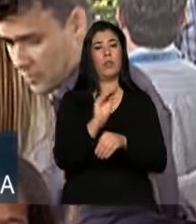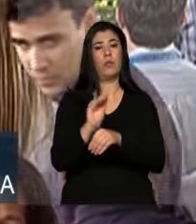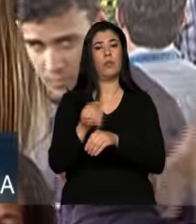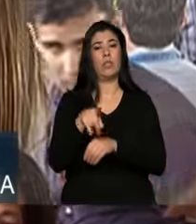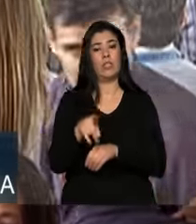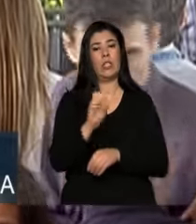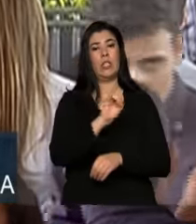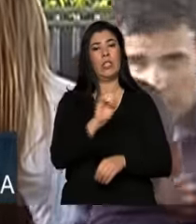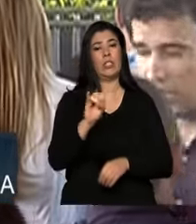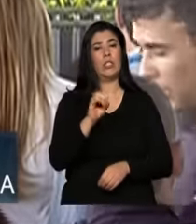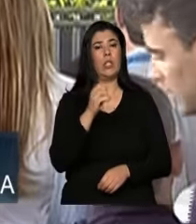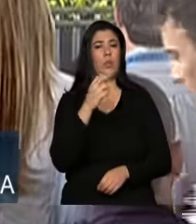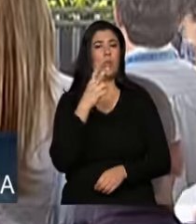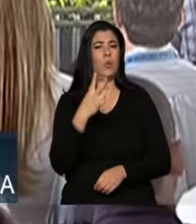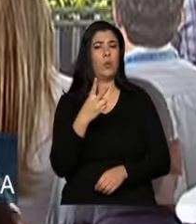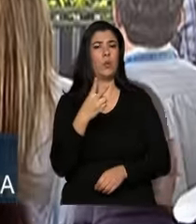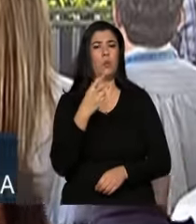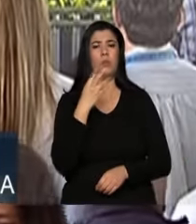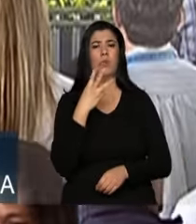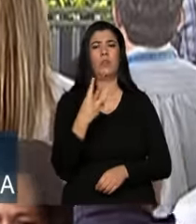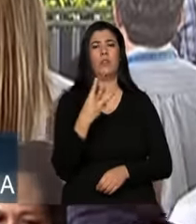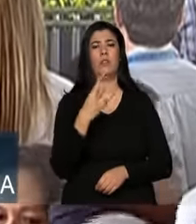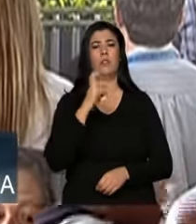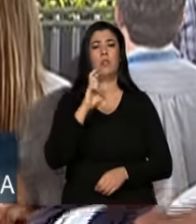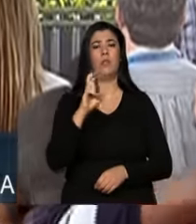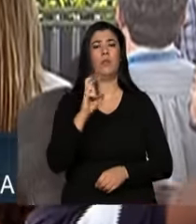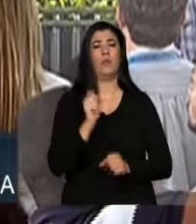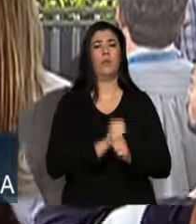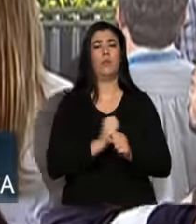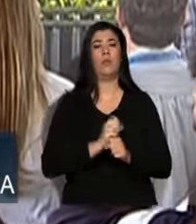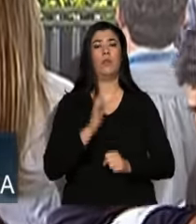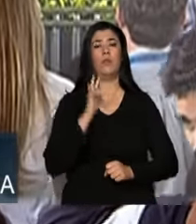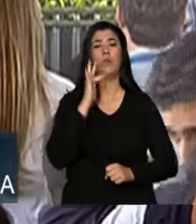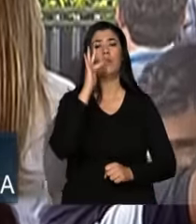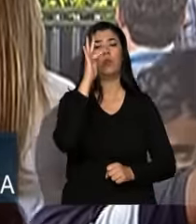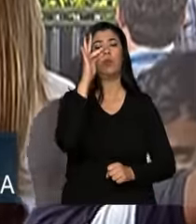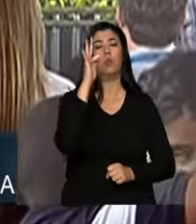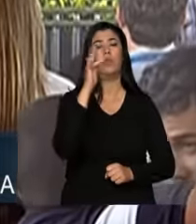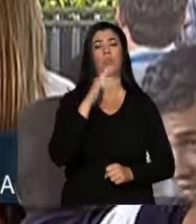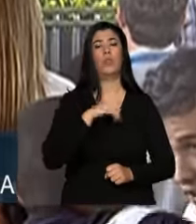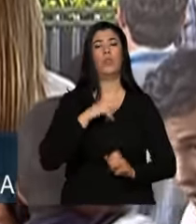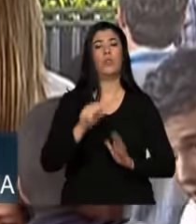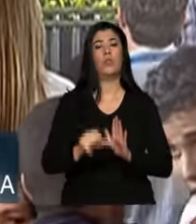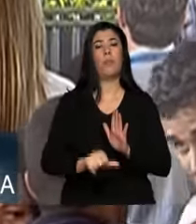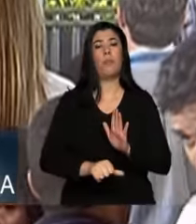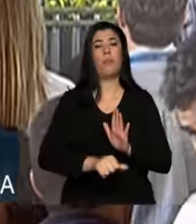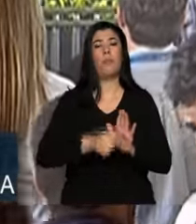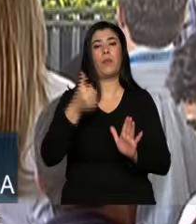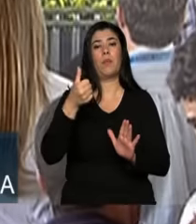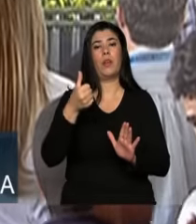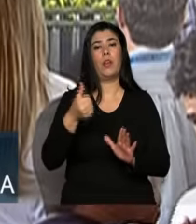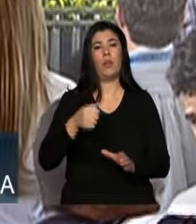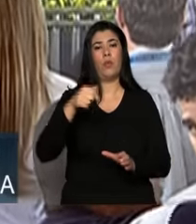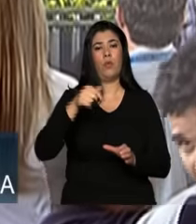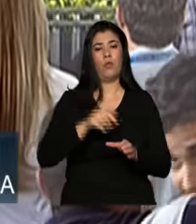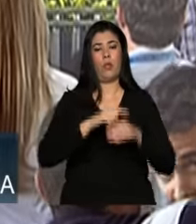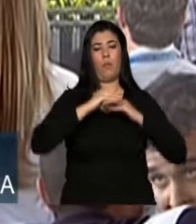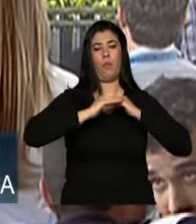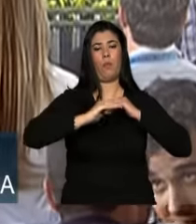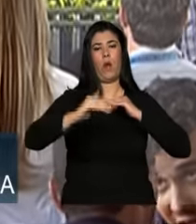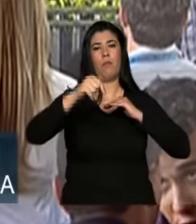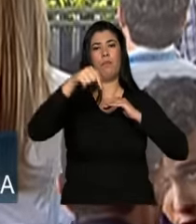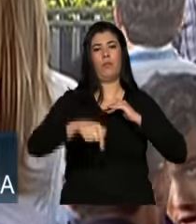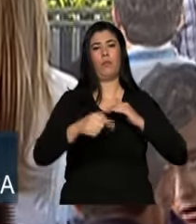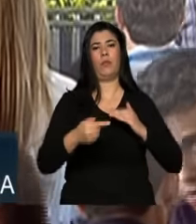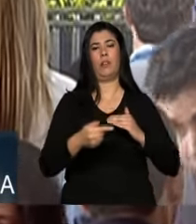feito, 2, 3, 5 anos depois, quando aparecer um buraco. Agora, se o